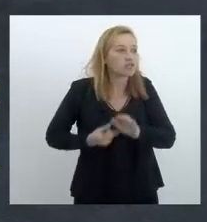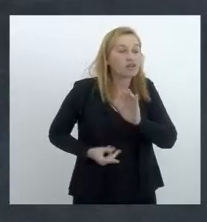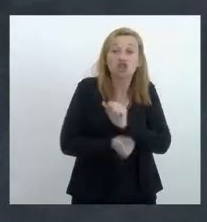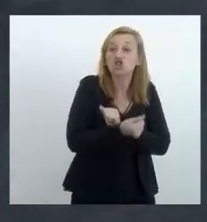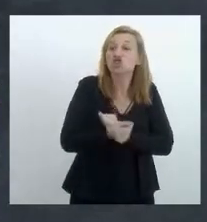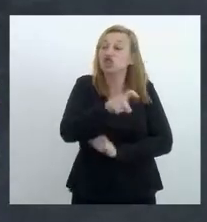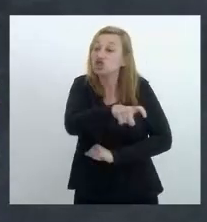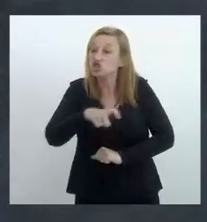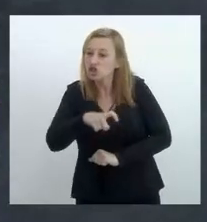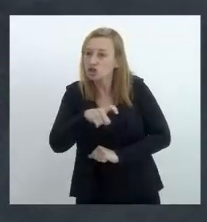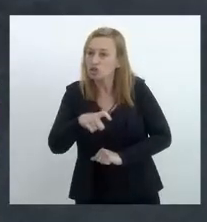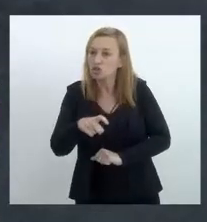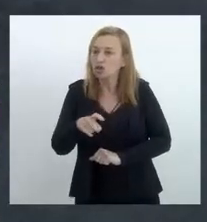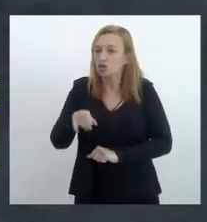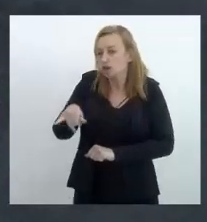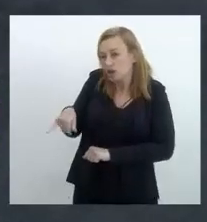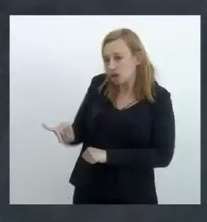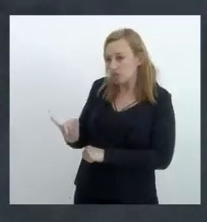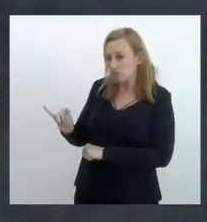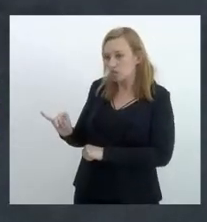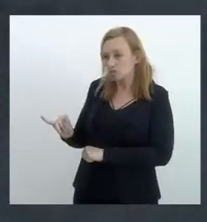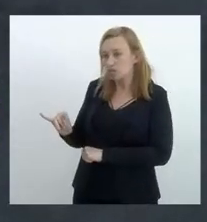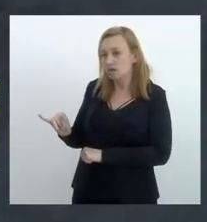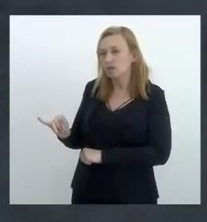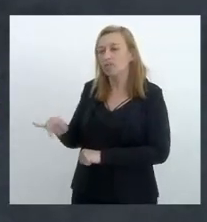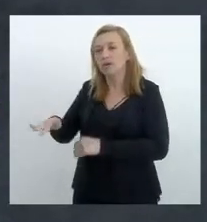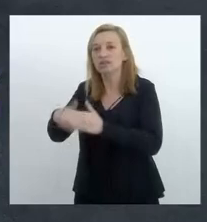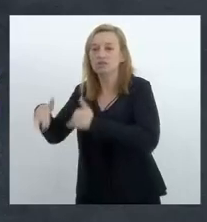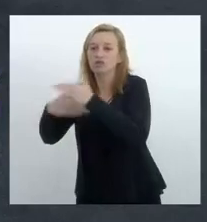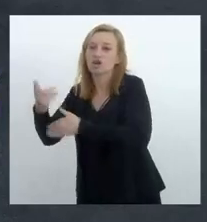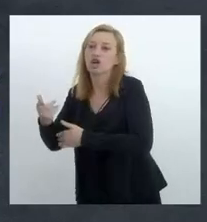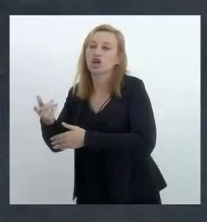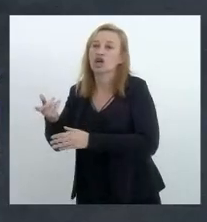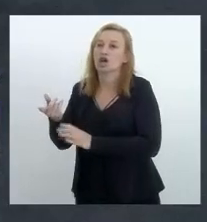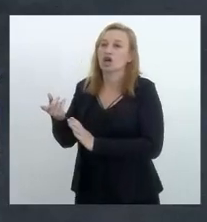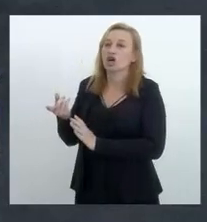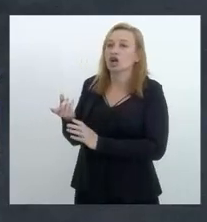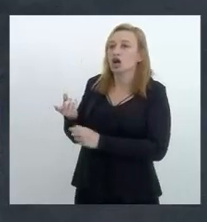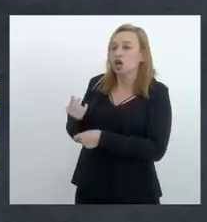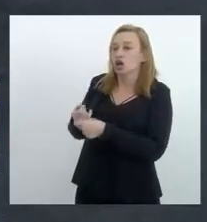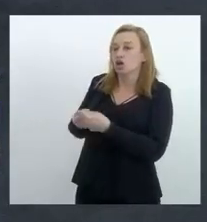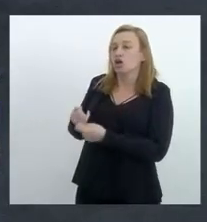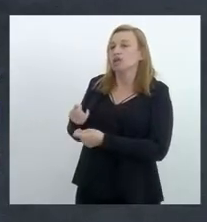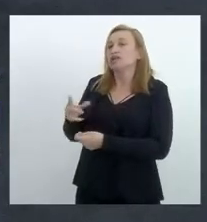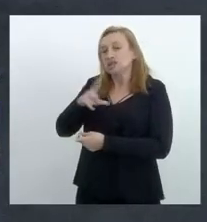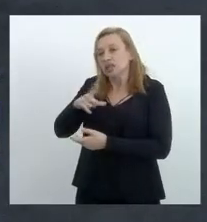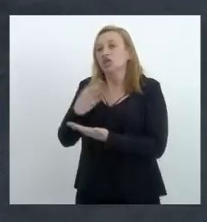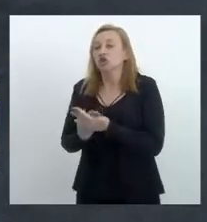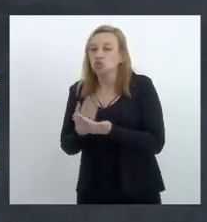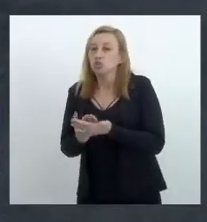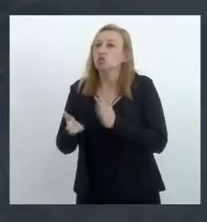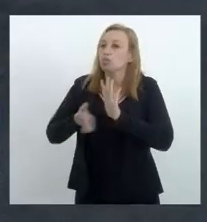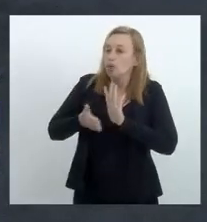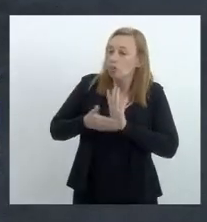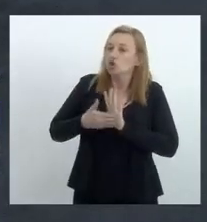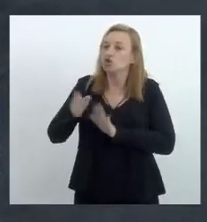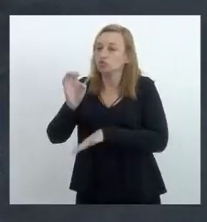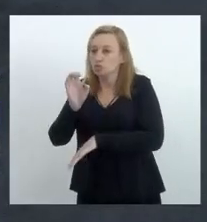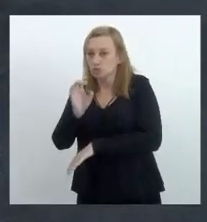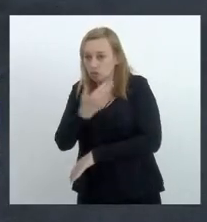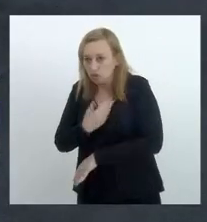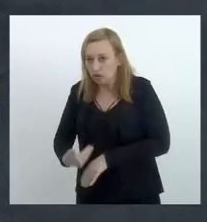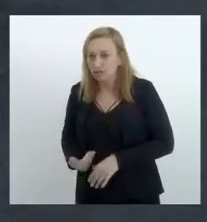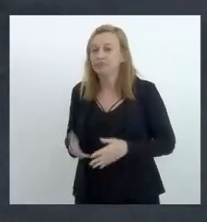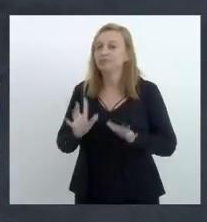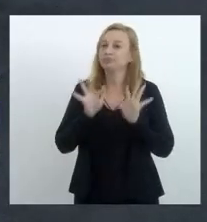X no setor Y para desenvolver e lucrar tanto daqui a tantos anos. Se existe algum tipo de estudo ou proposta feita por parte do governo.